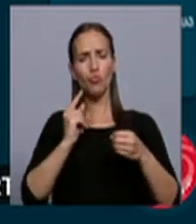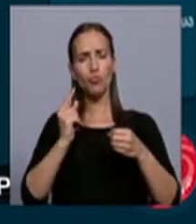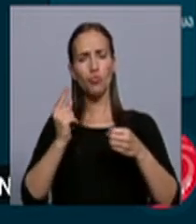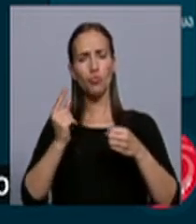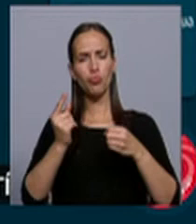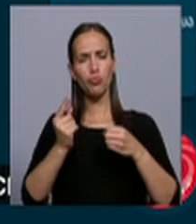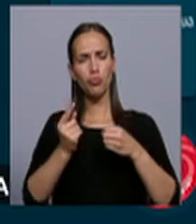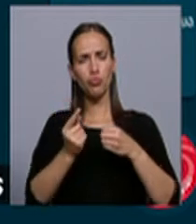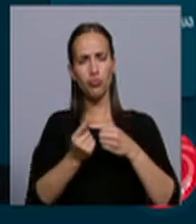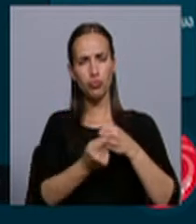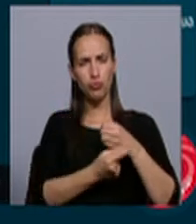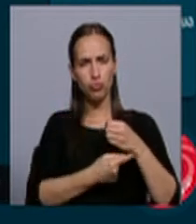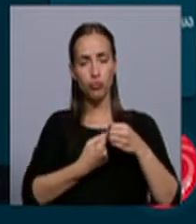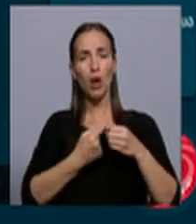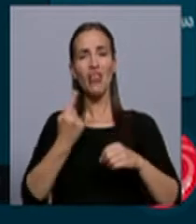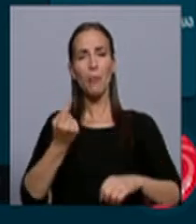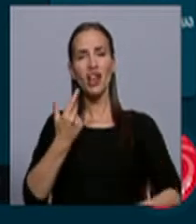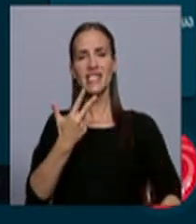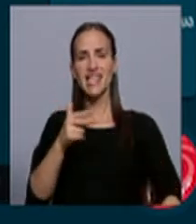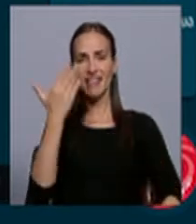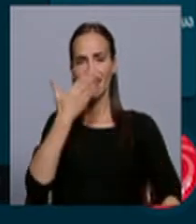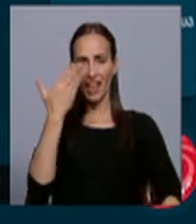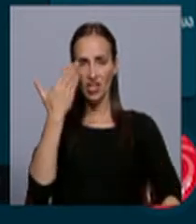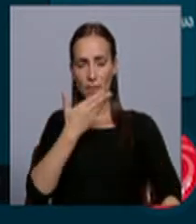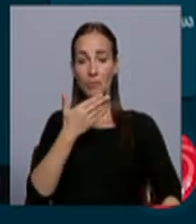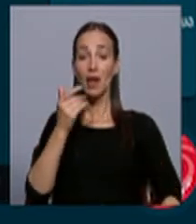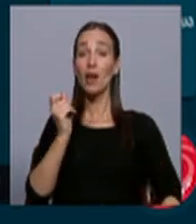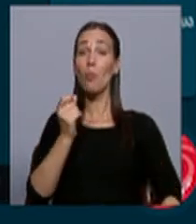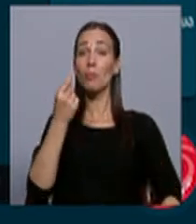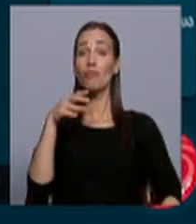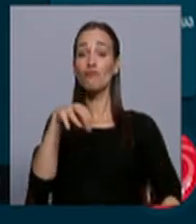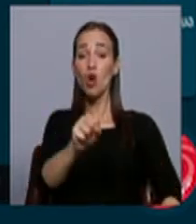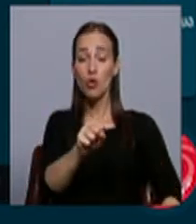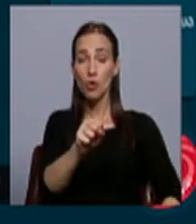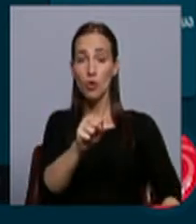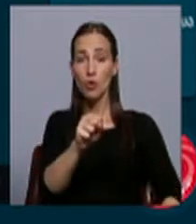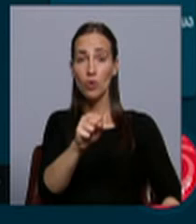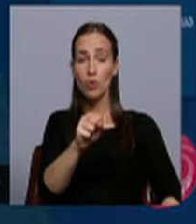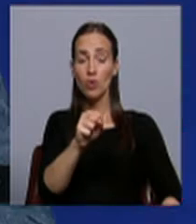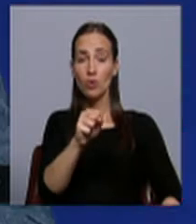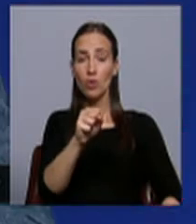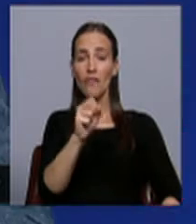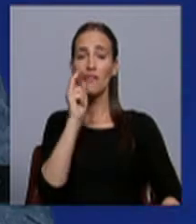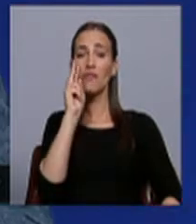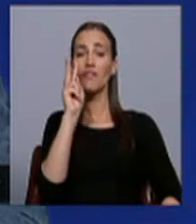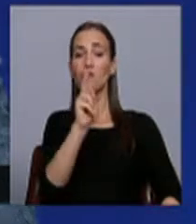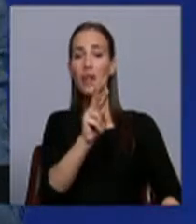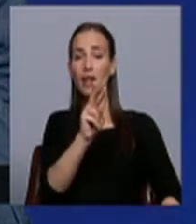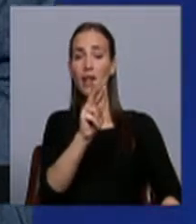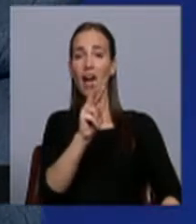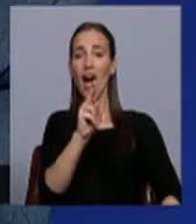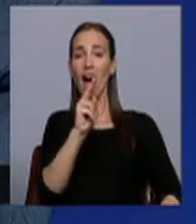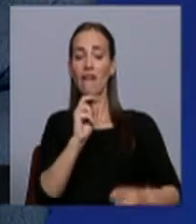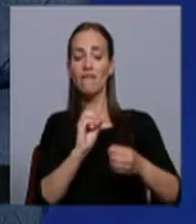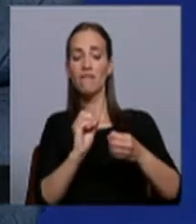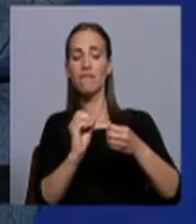distante, é o primeiro em que é descoberto a um período de revolução, ou seja, demora cerca de 100 dias a girar à volta da sua